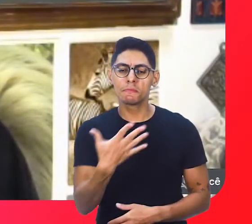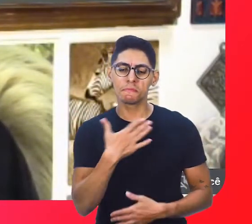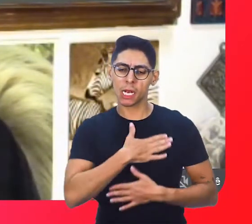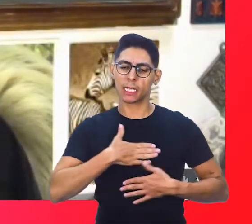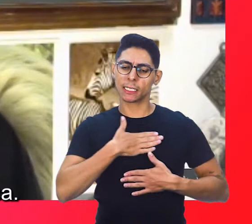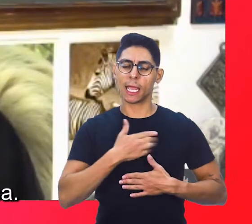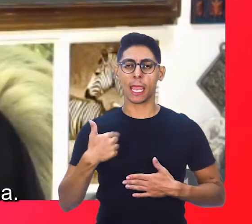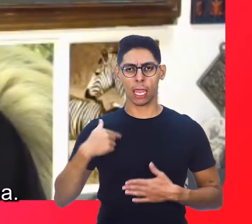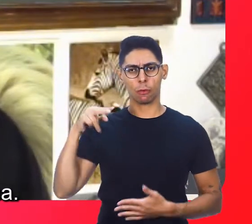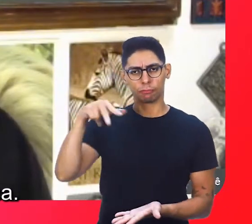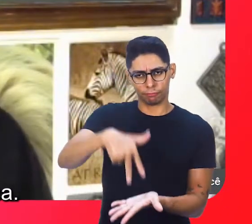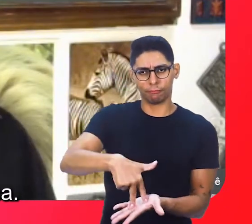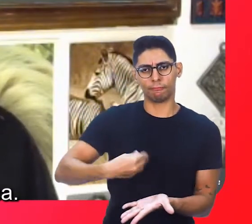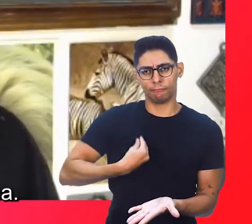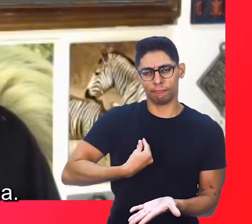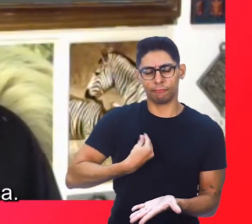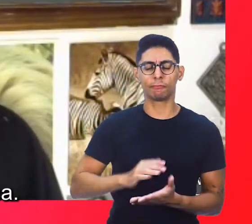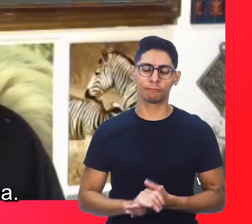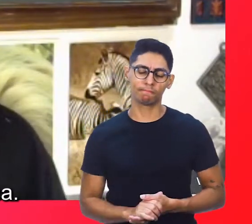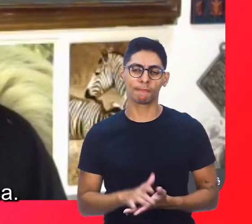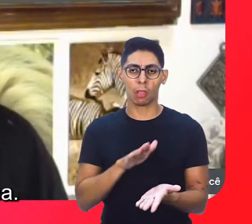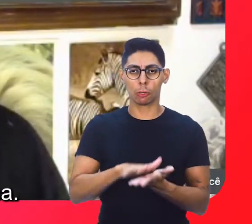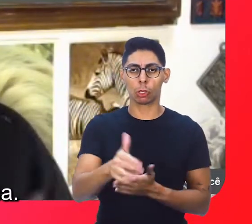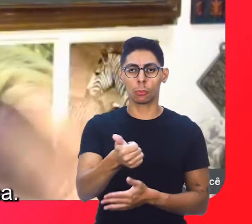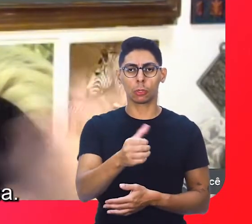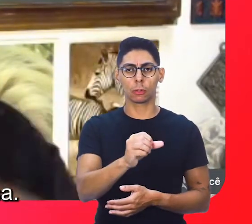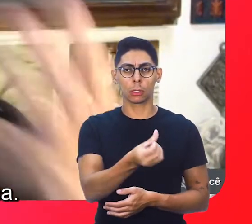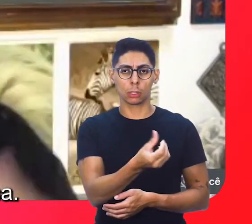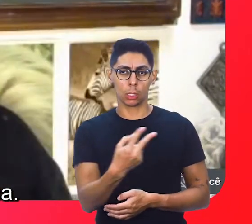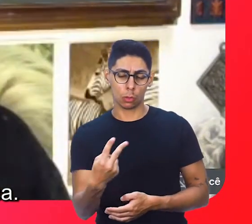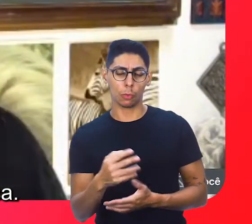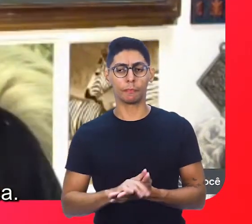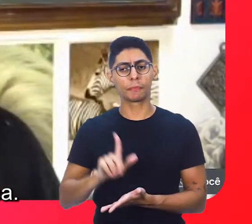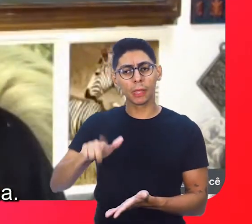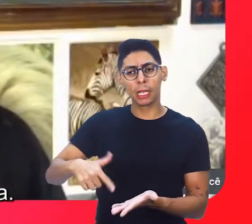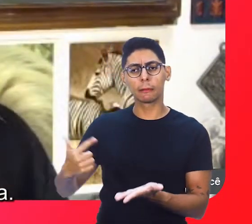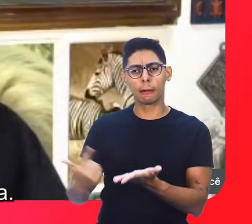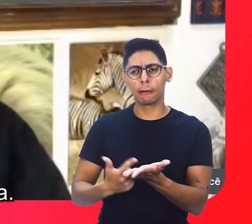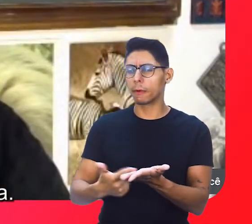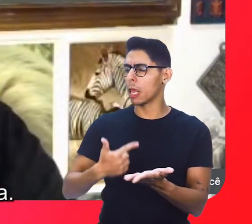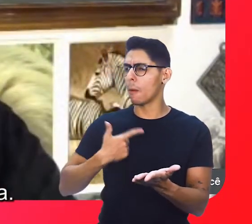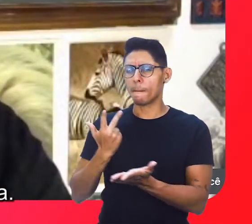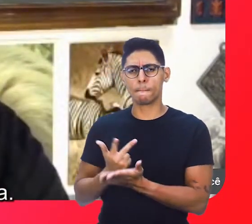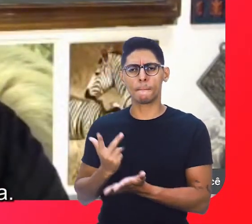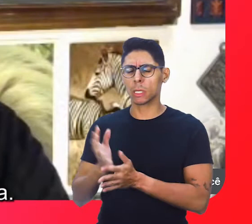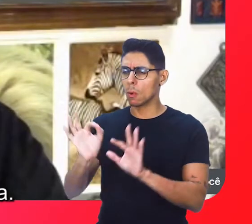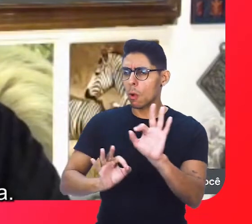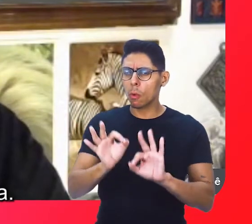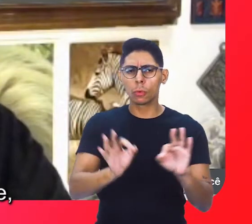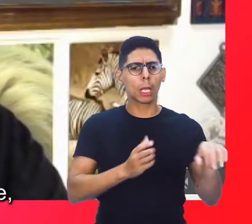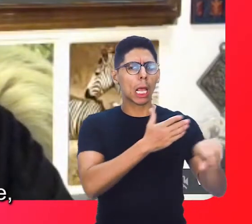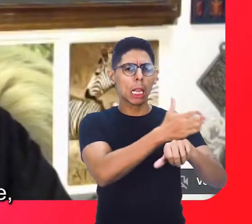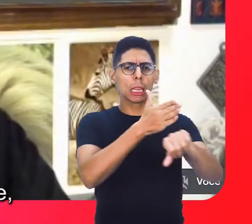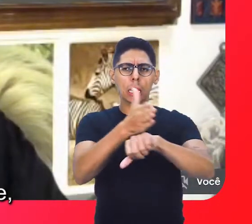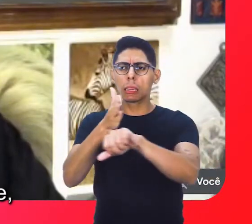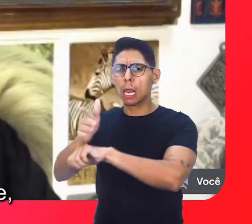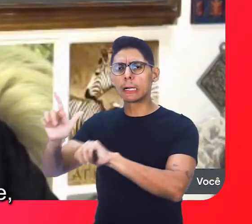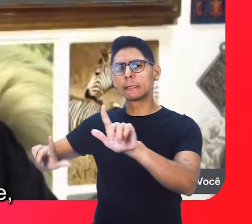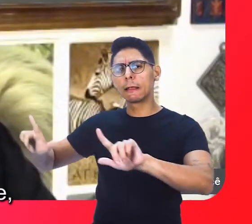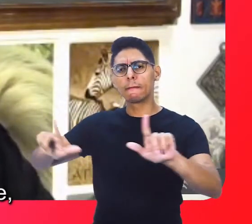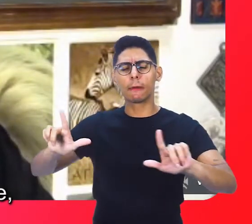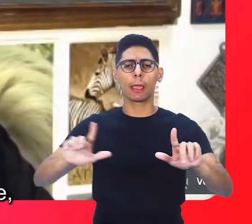92. E esse livro, eu mesma fazia a minha assessoria de imprensa, eu fui em todos os programas da época, a